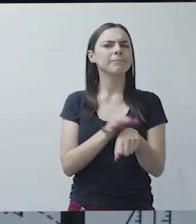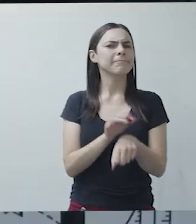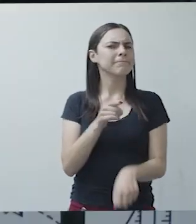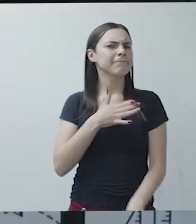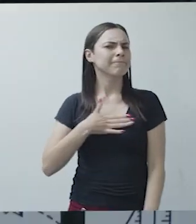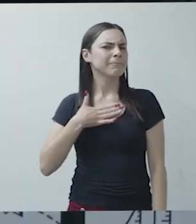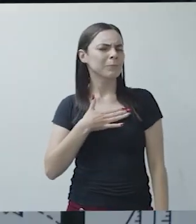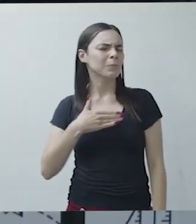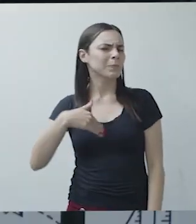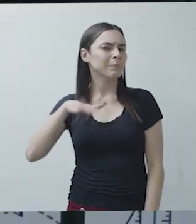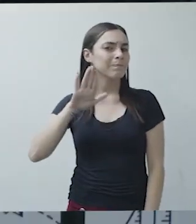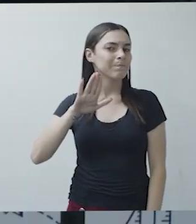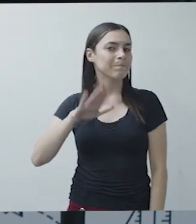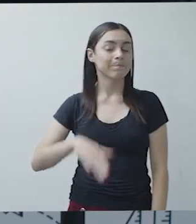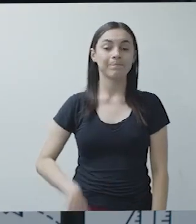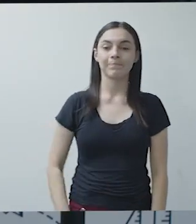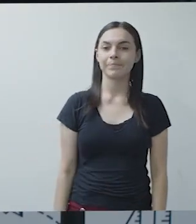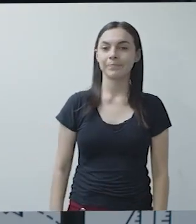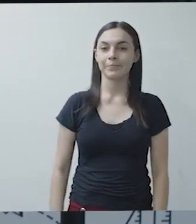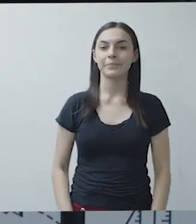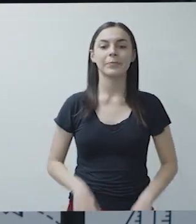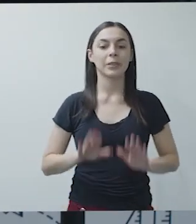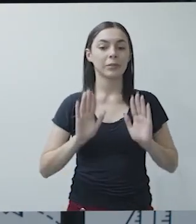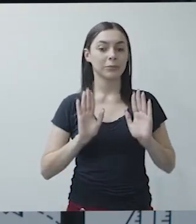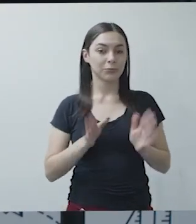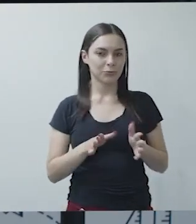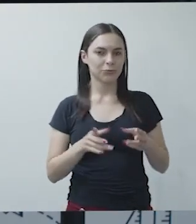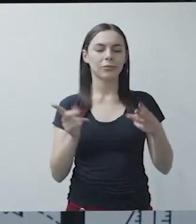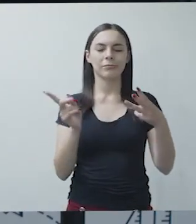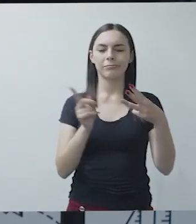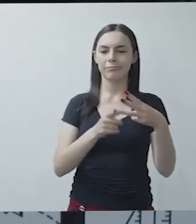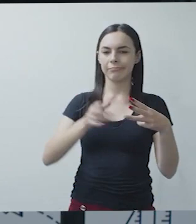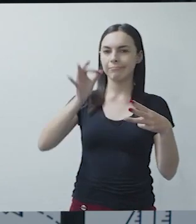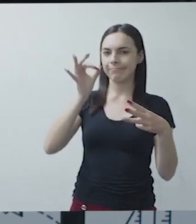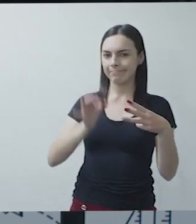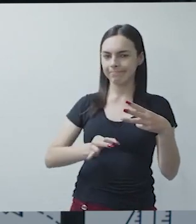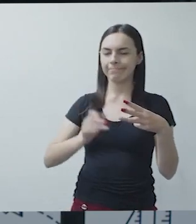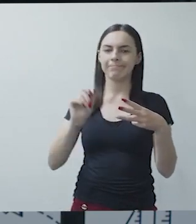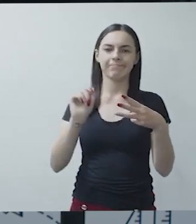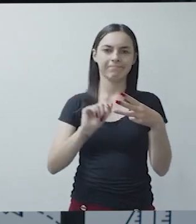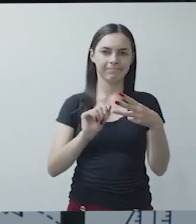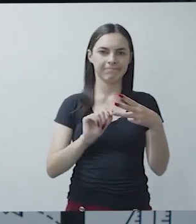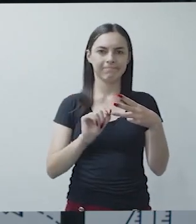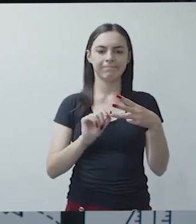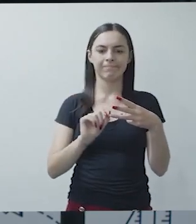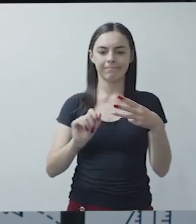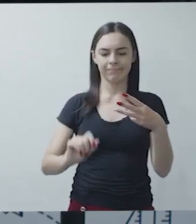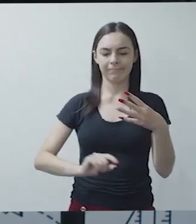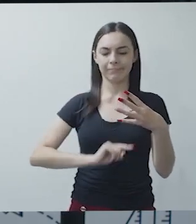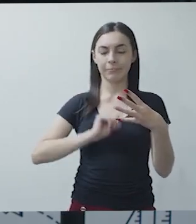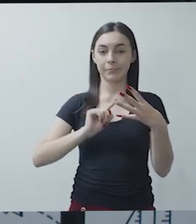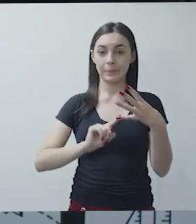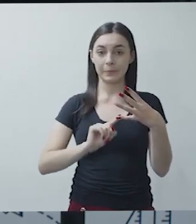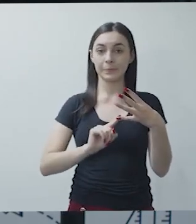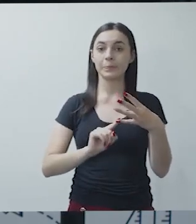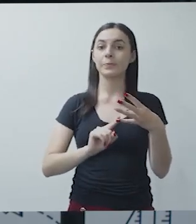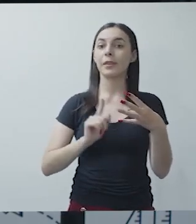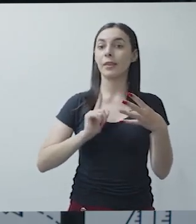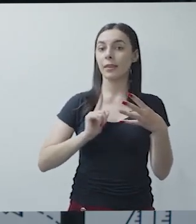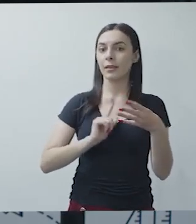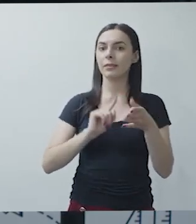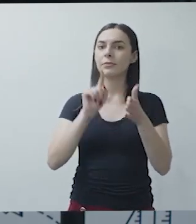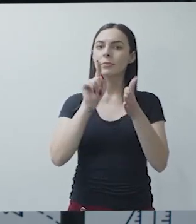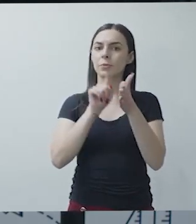gostou? Então, nós cumprimos também este item da rotina. Fizemos